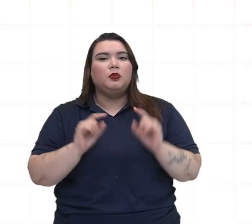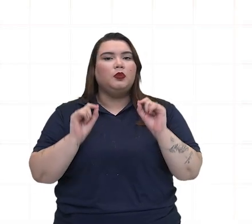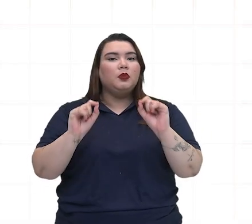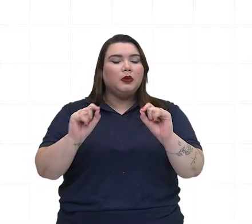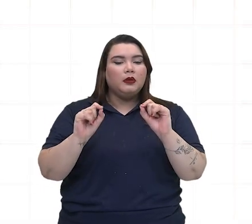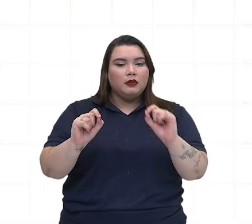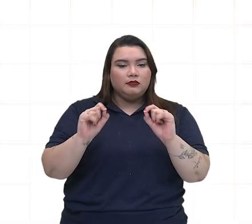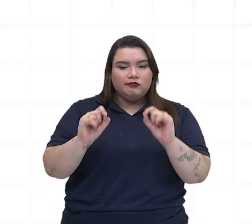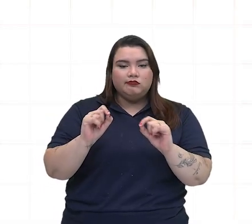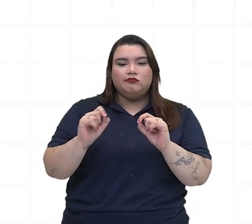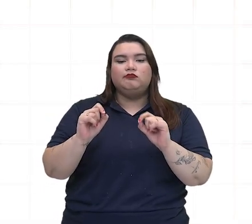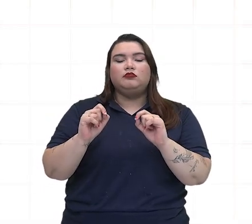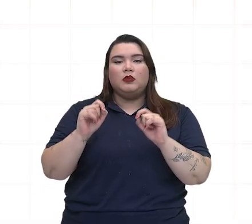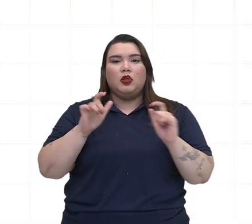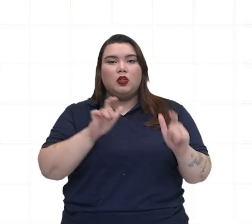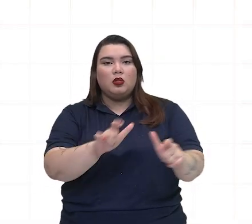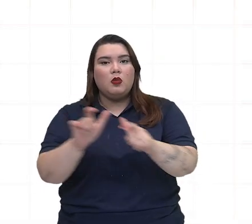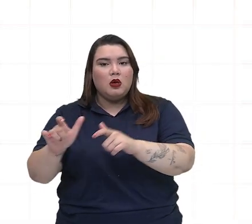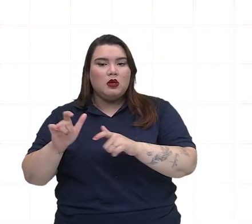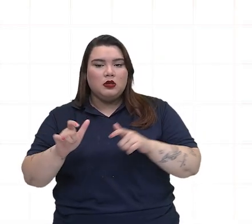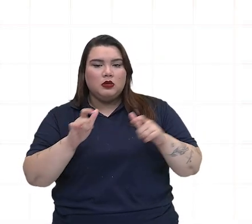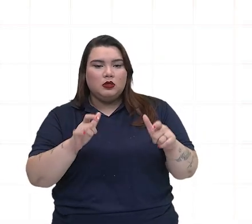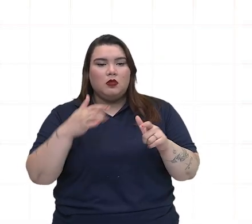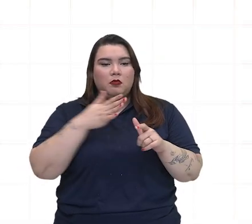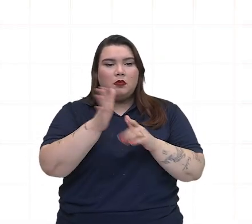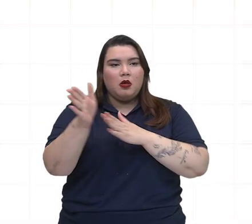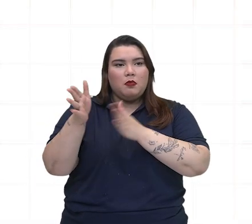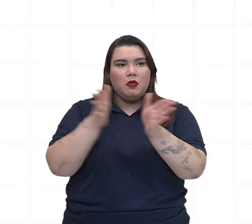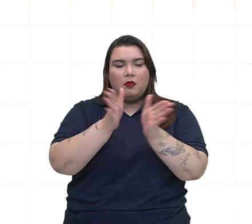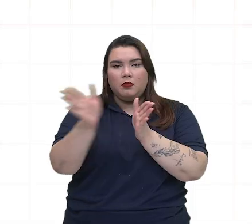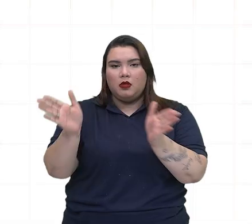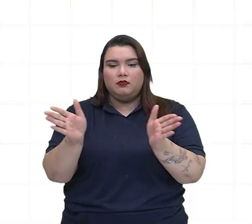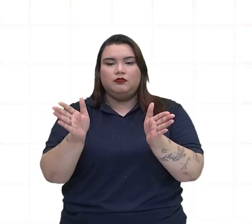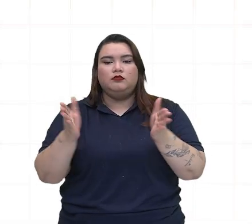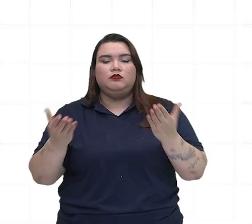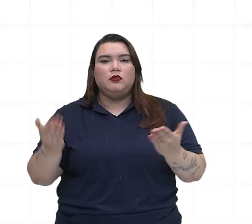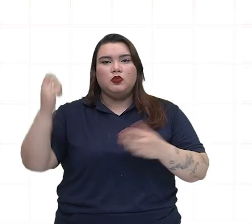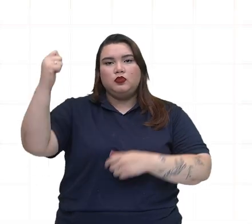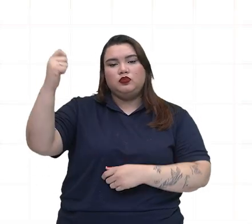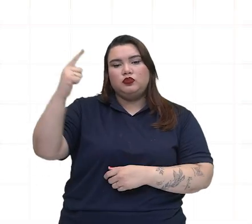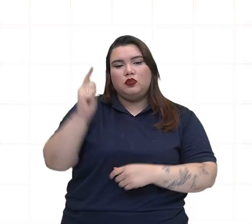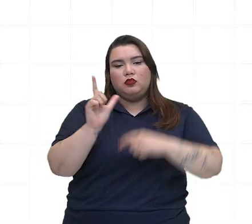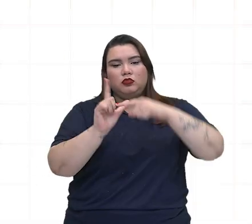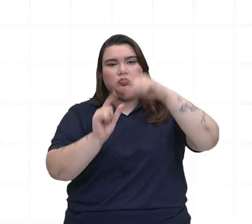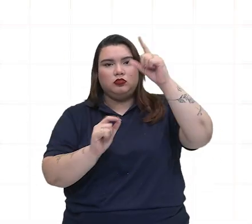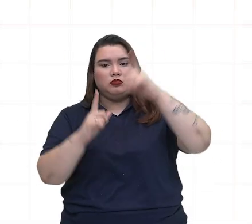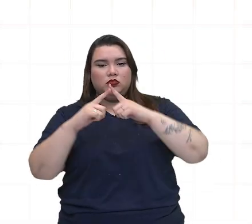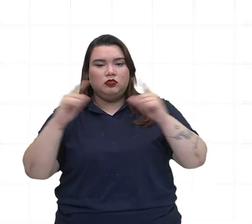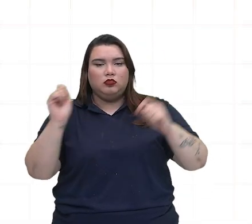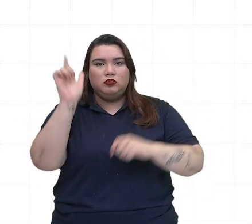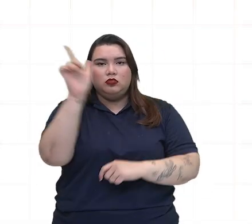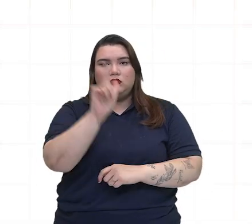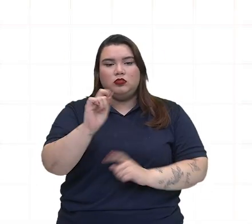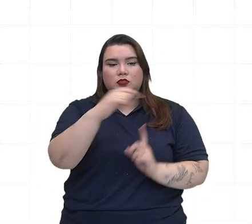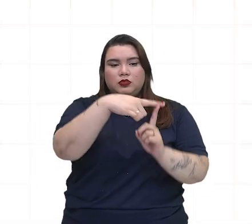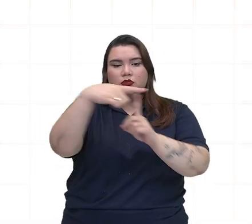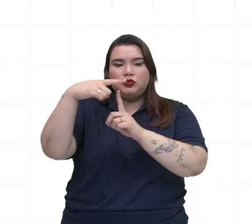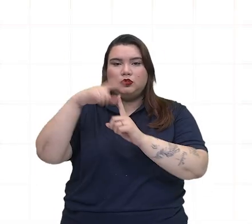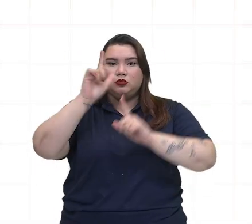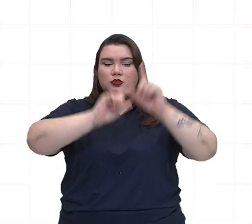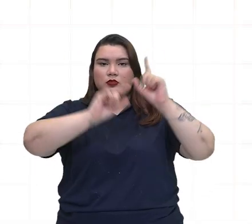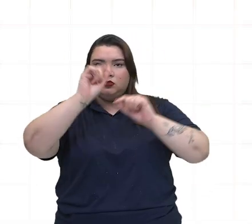estudando sobre os meios de orientação e localização. Sol, rosa dos ventos,